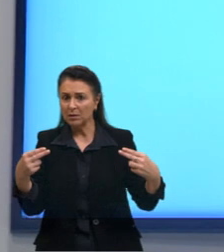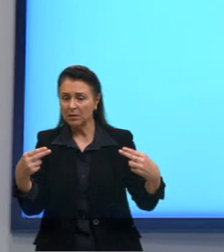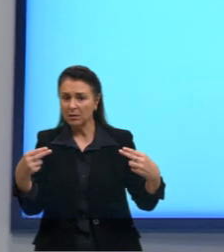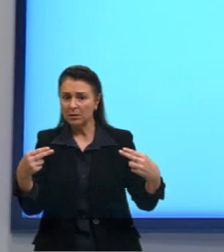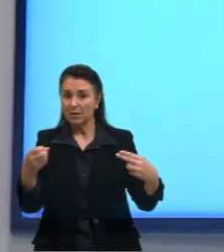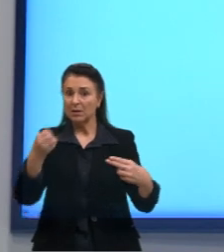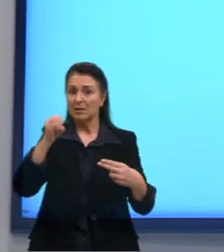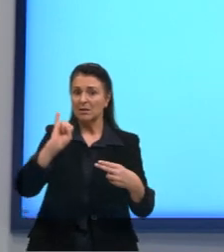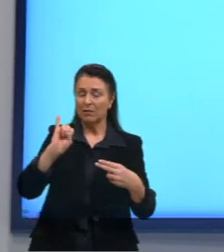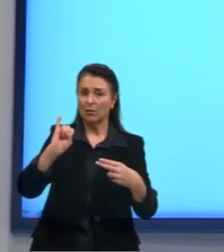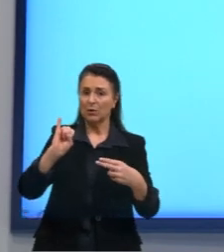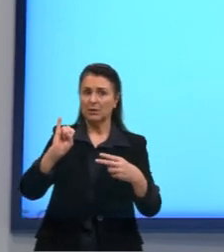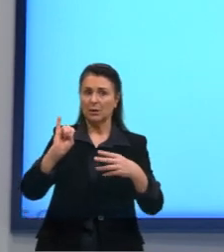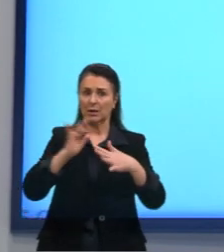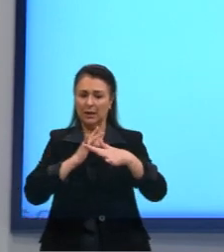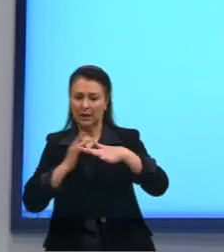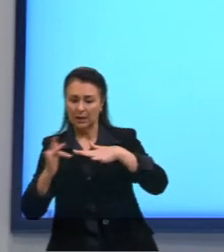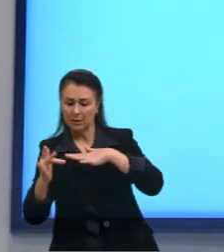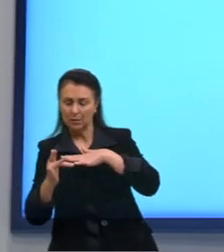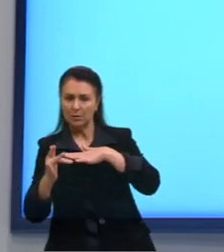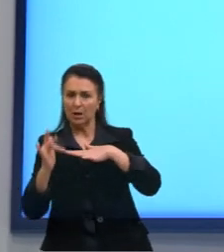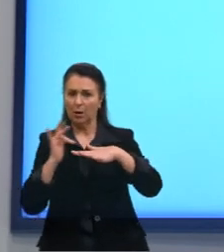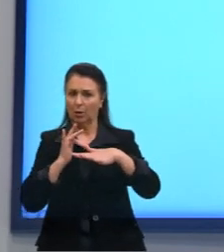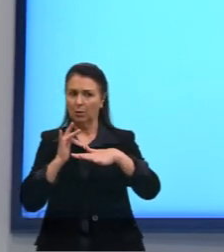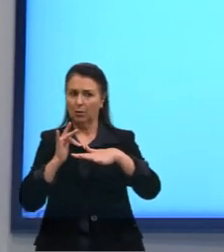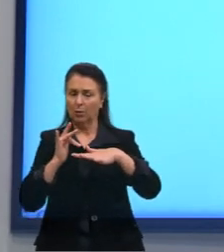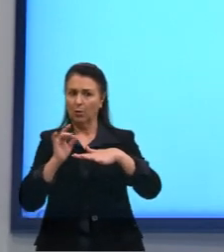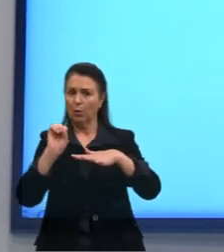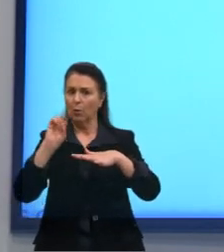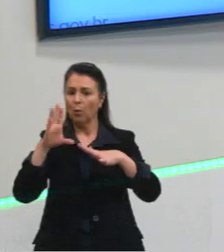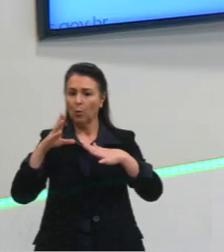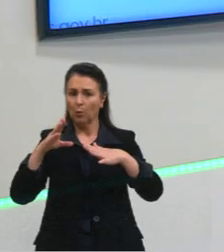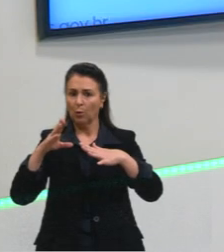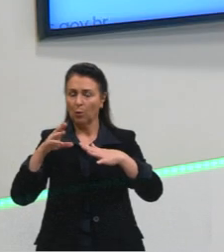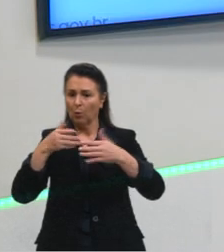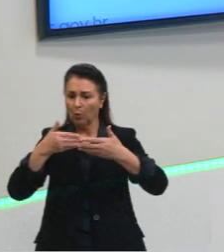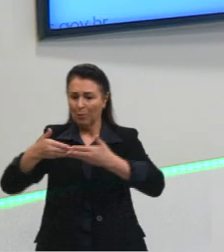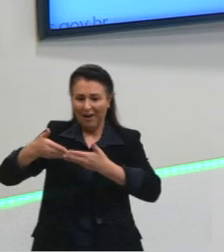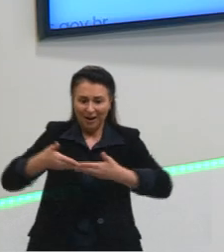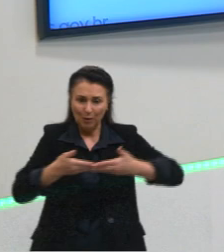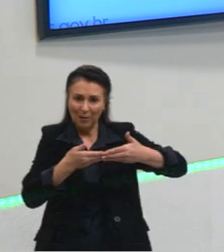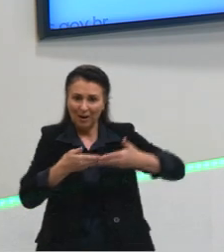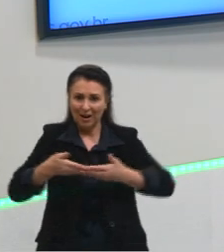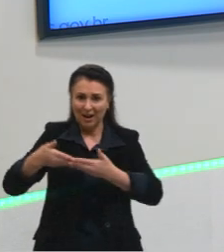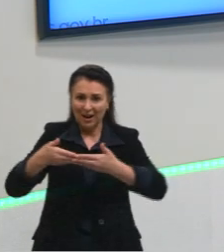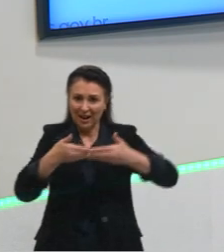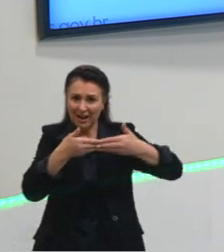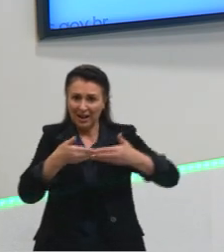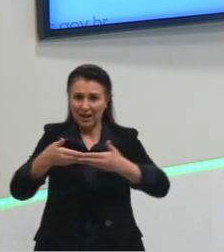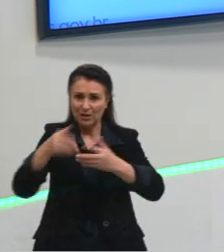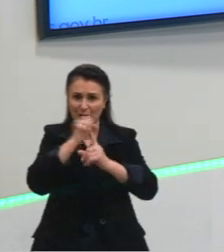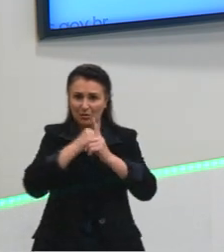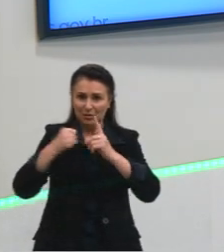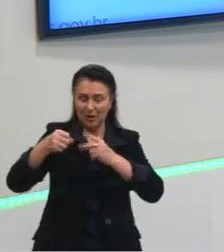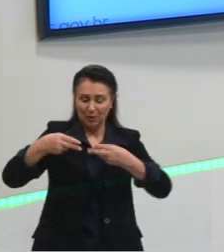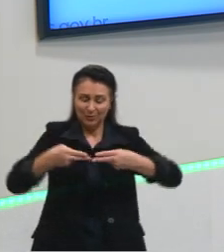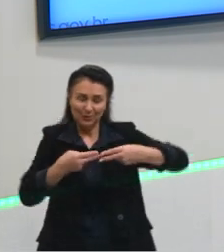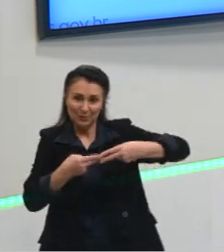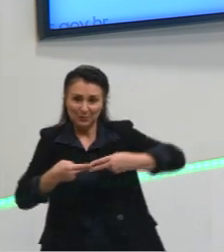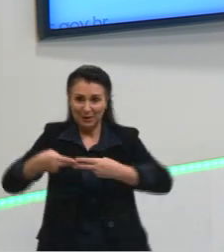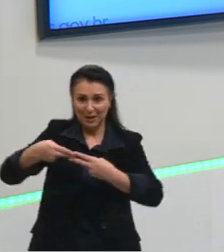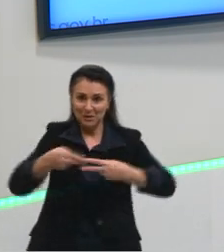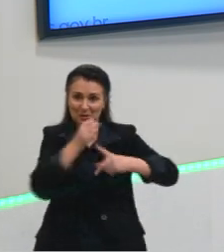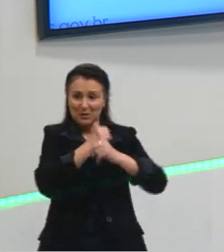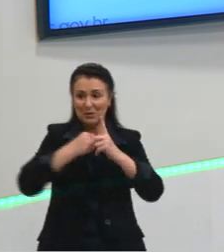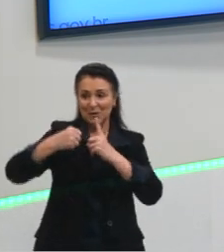aqui fosse rede social a gente até poderia pensar nessa como uma alternativa correta mas não é outra coisa que